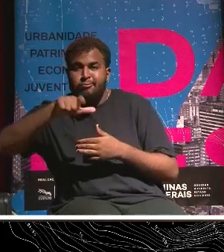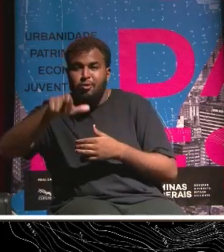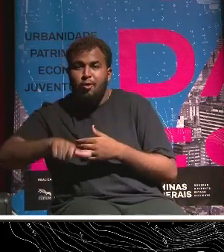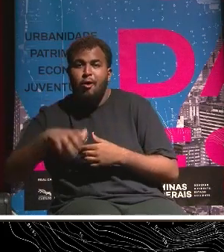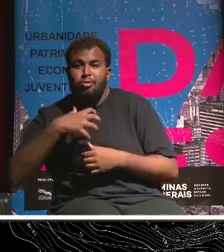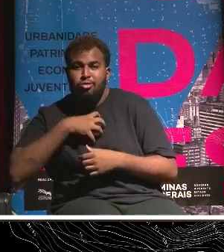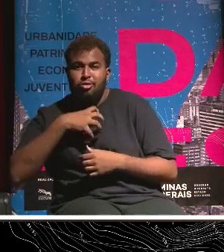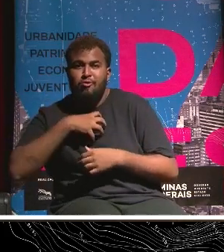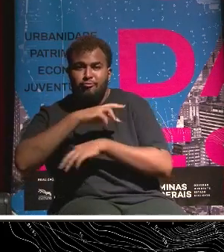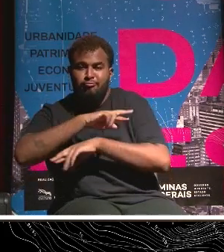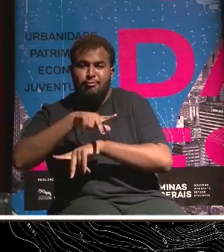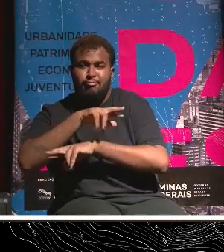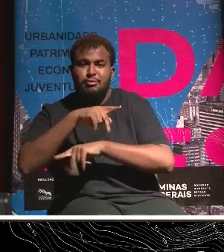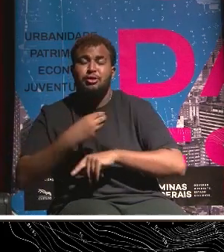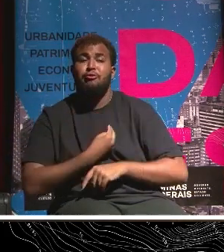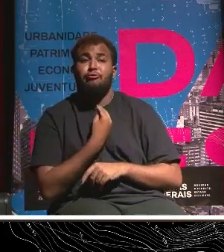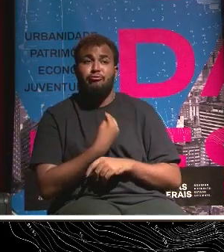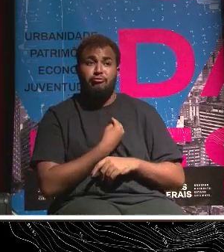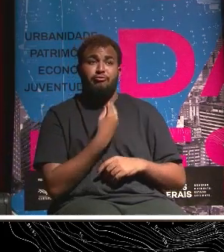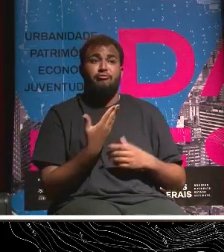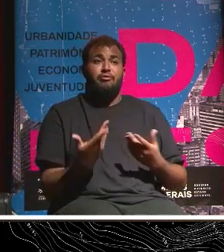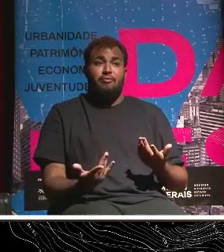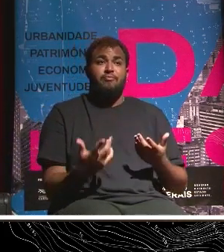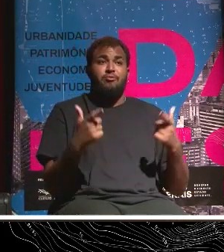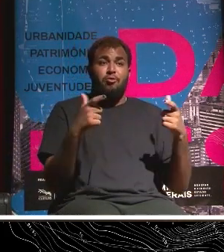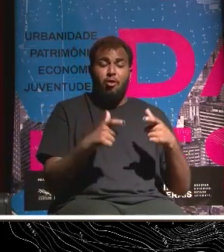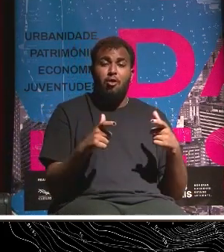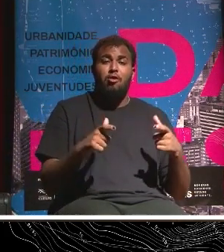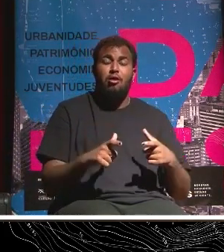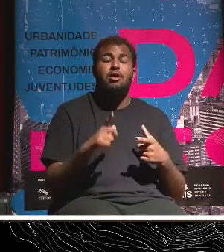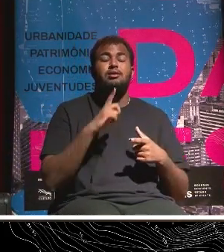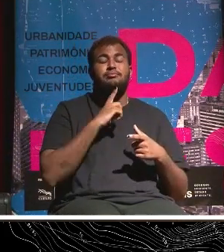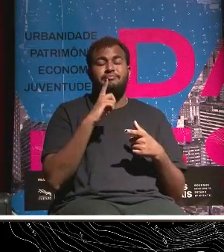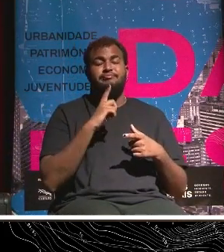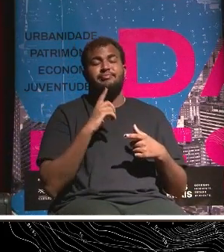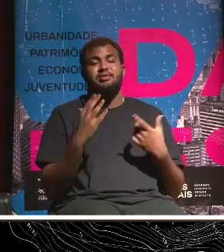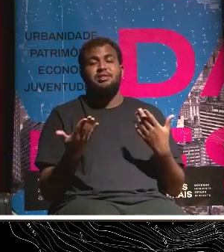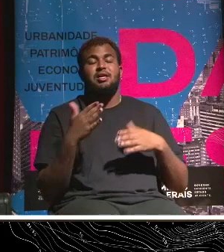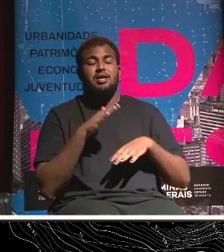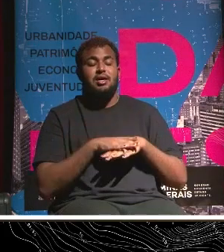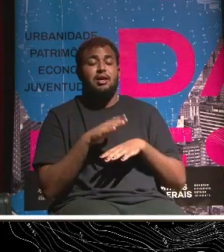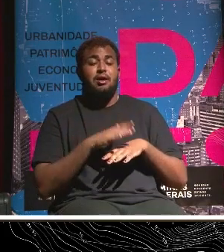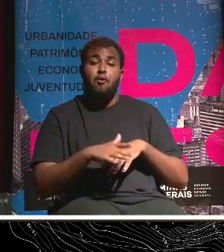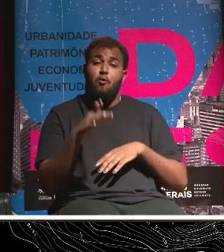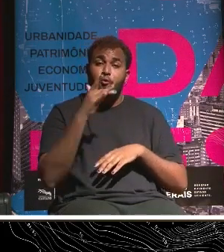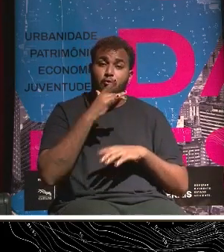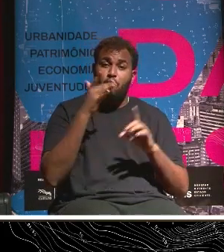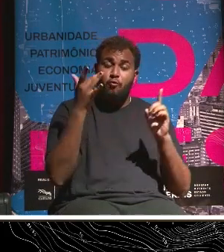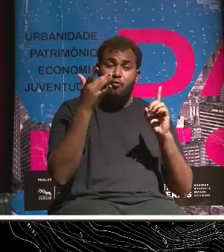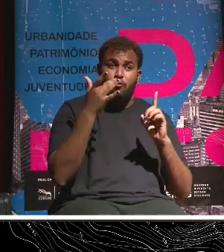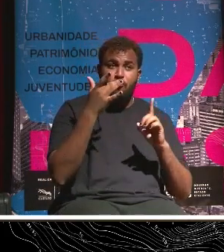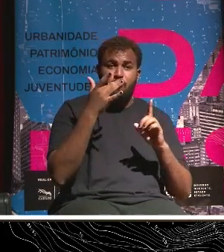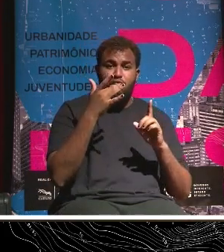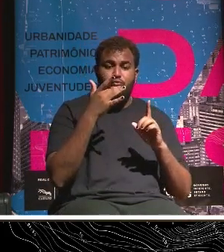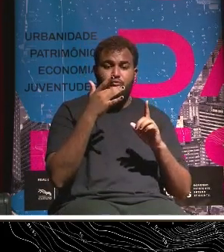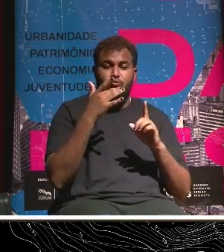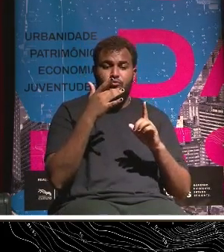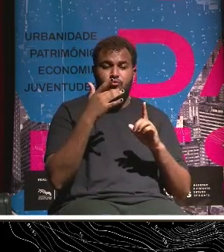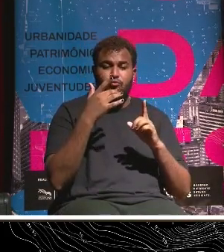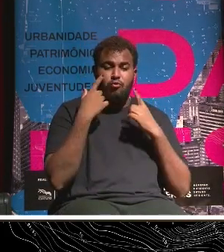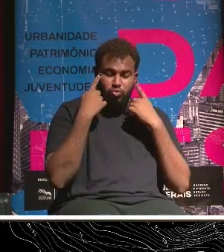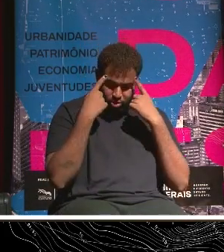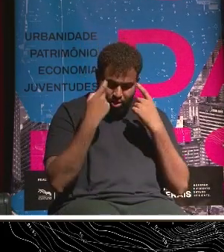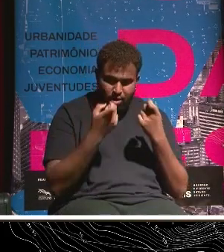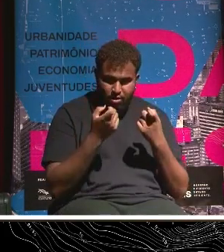sujeitos históricos que estão em lugares que são acometidos por uma maior vulnerabilidade e, portanto, são acometidos por